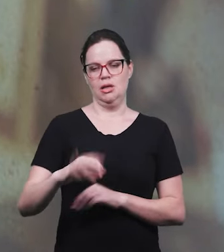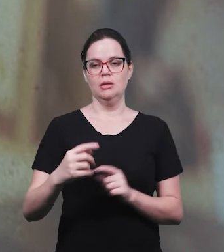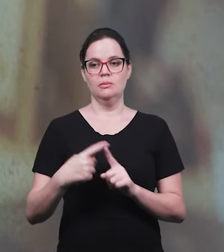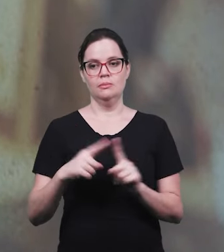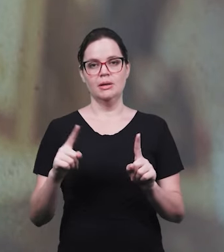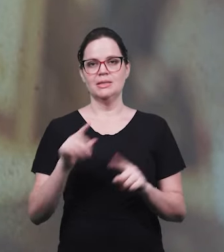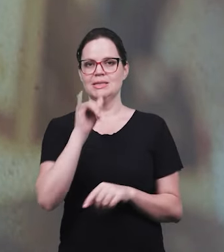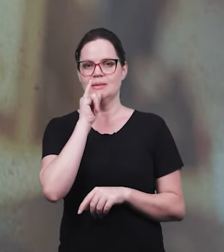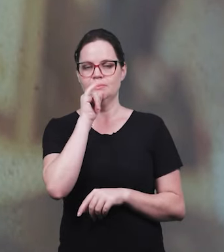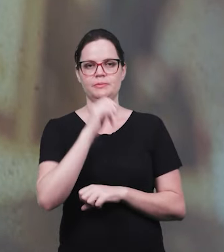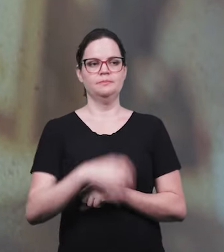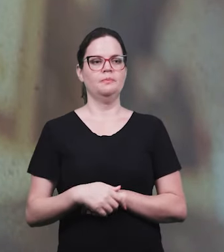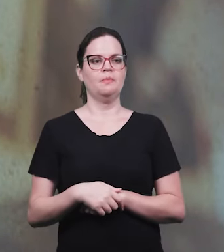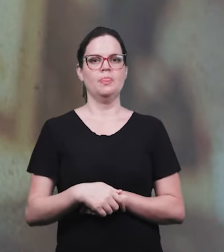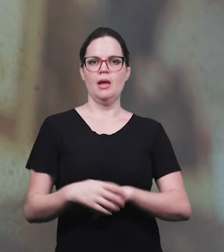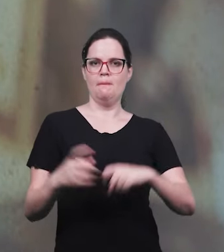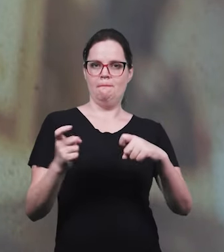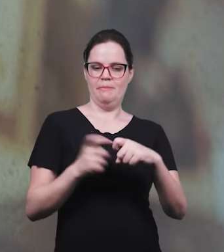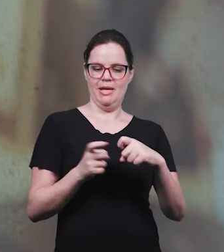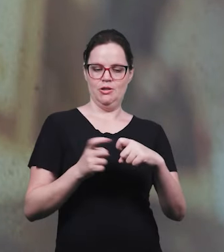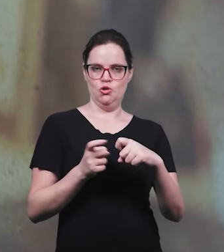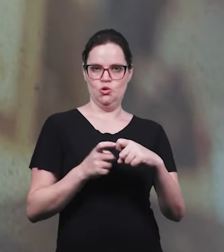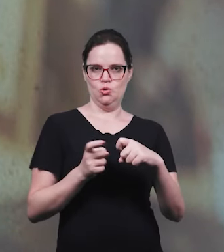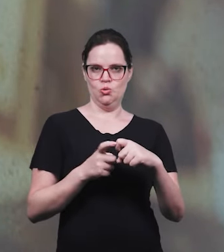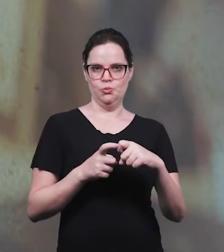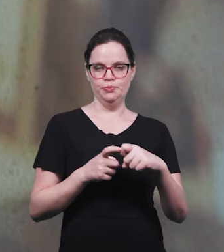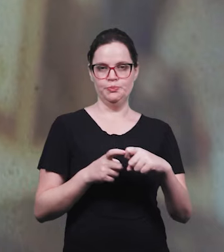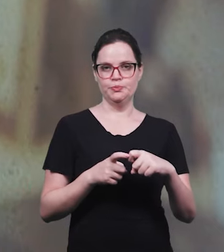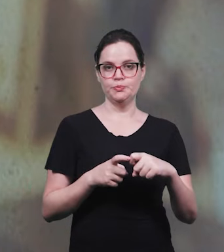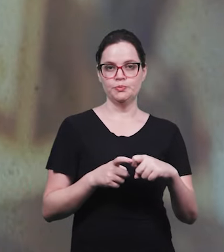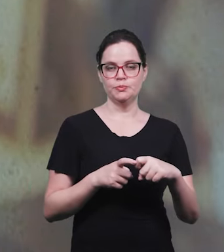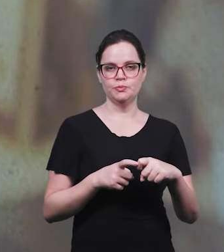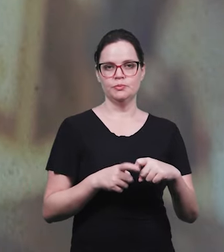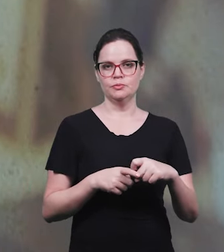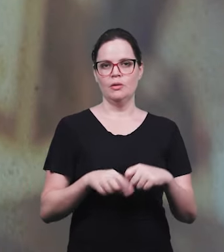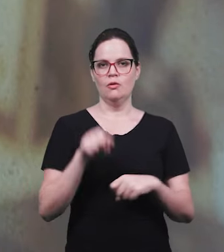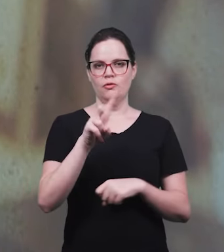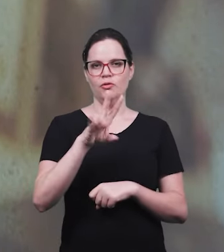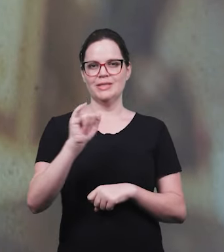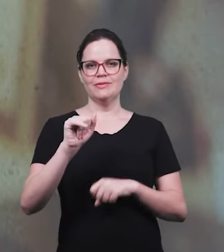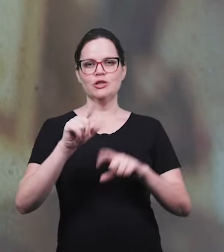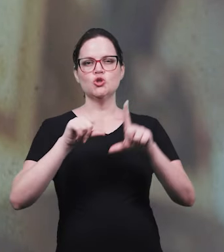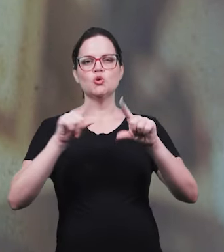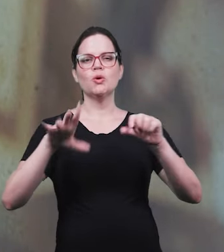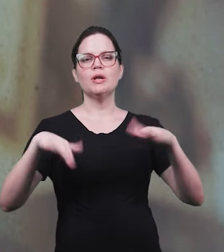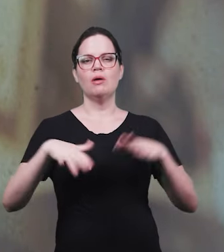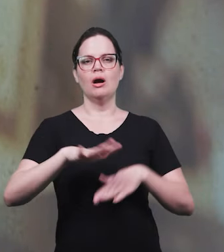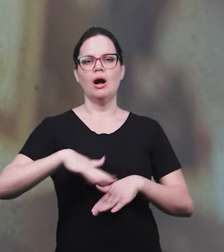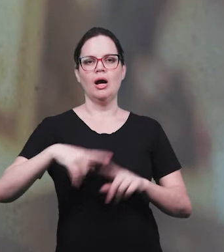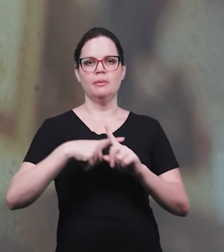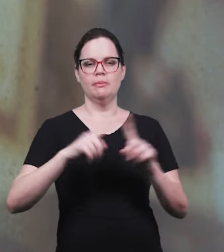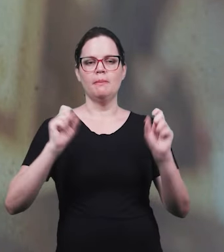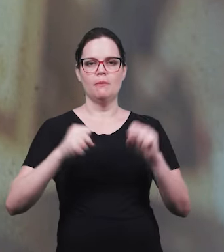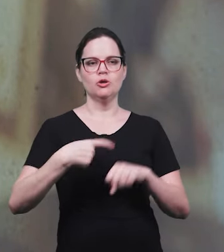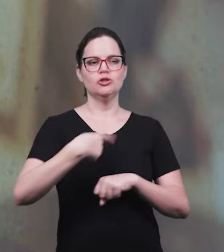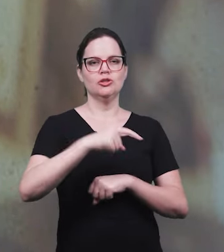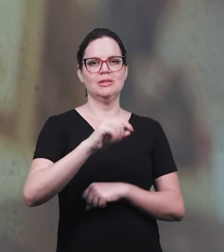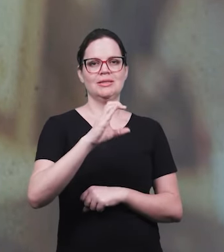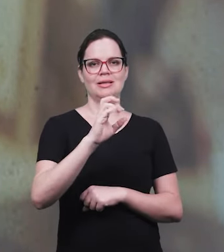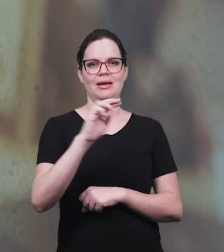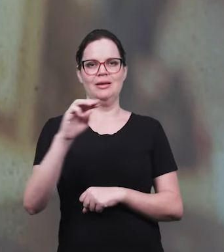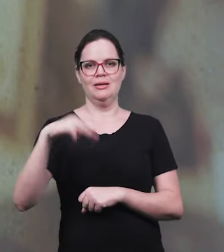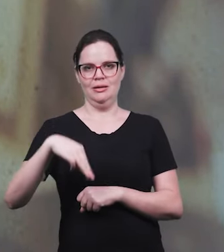o médico, ele se forma, é claro que ele vai fazer a especialização, mas ele já pode ter o CRM.